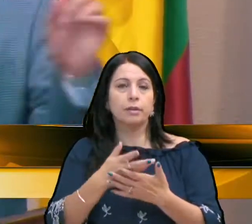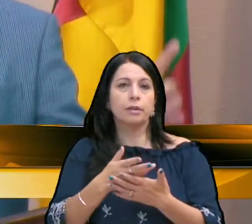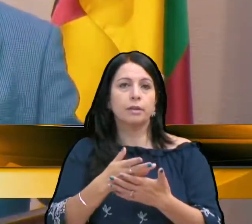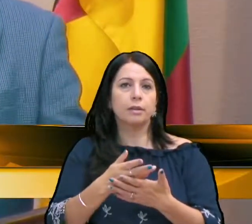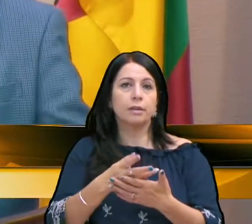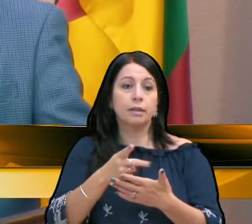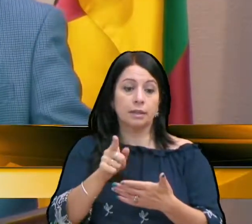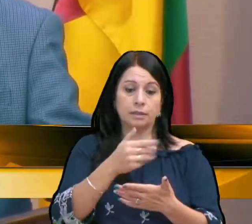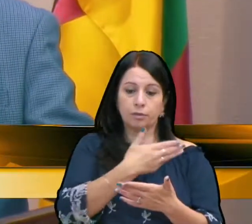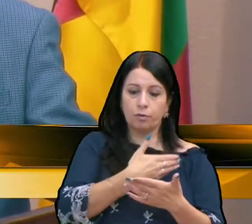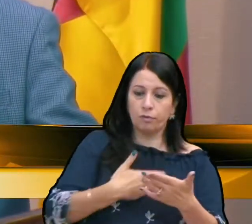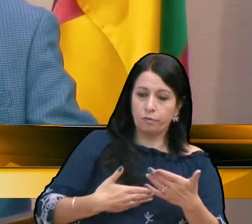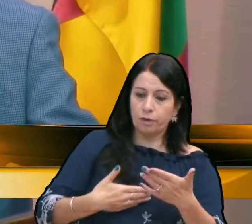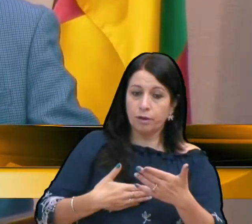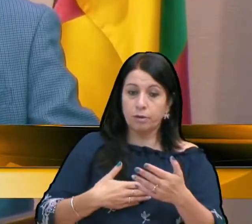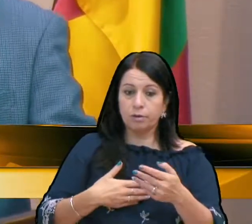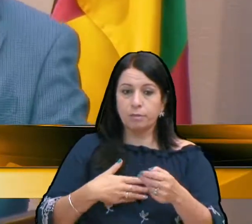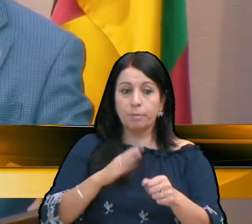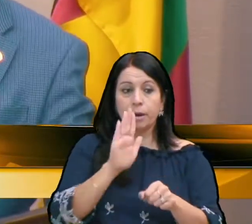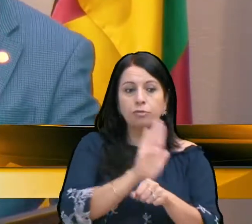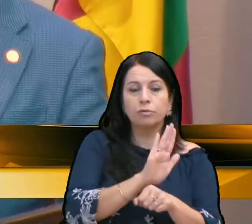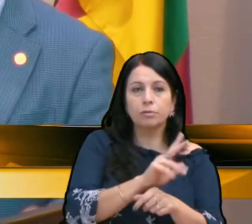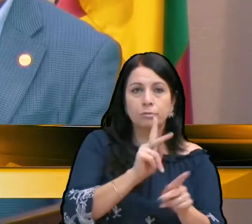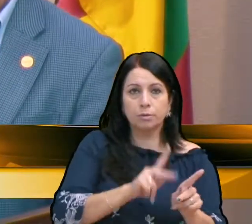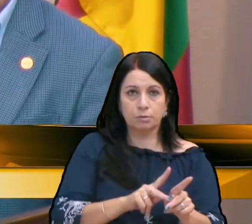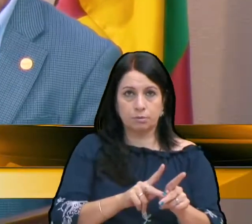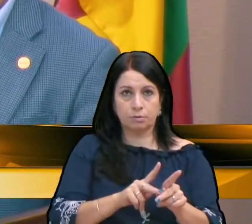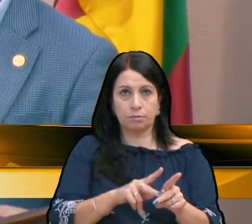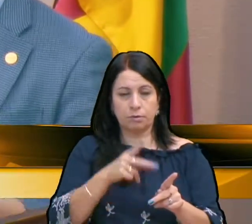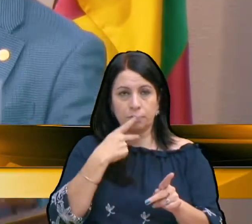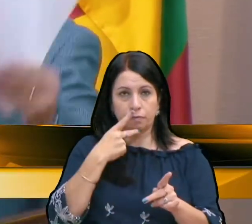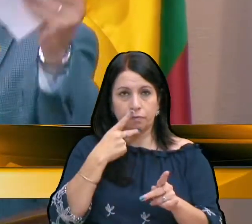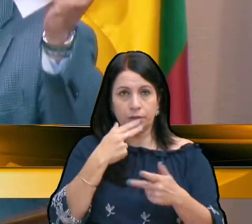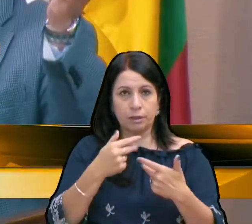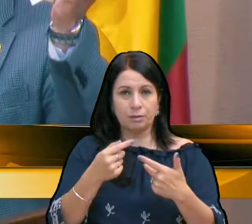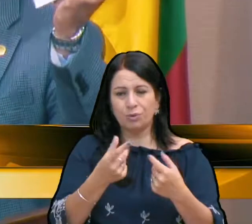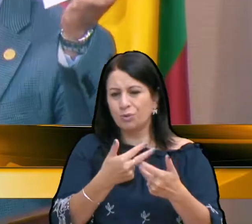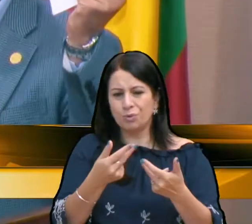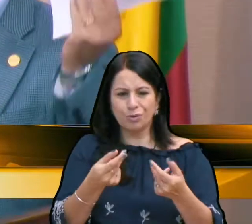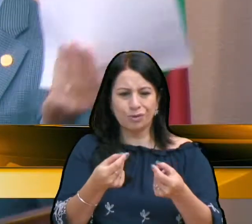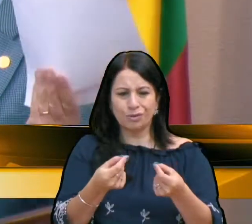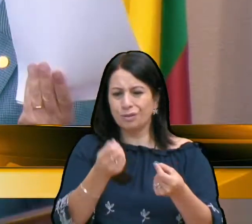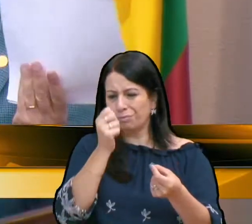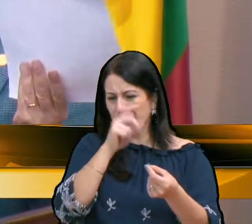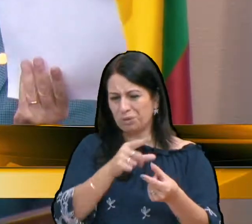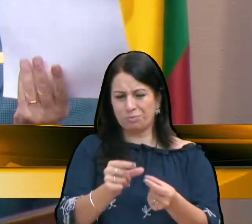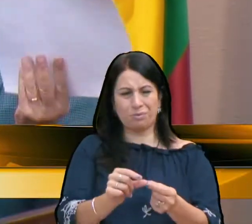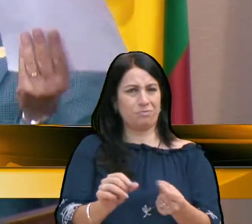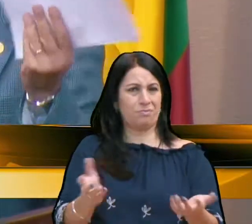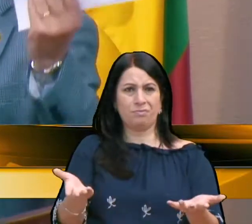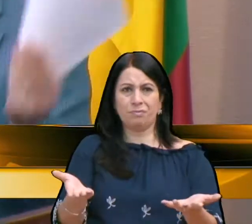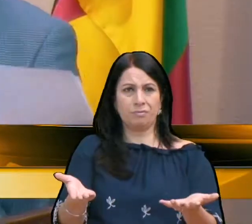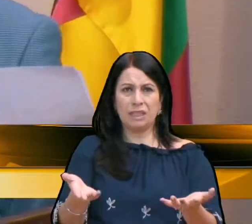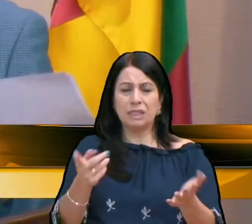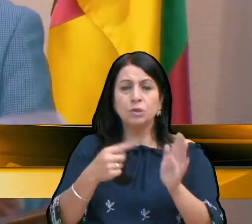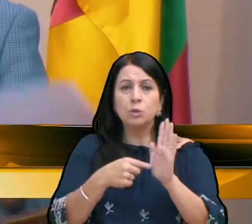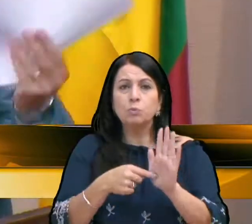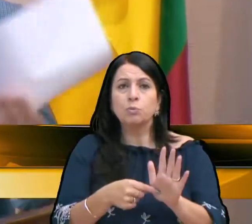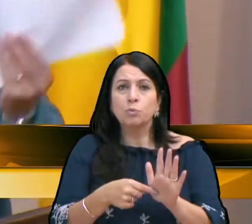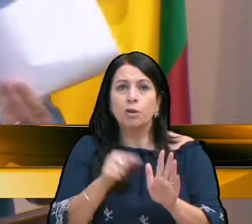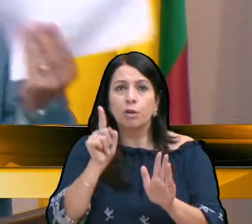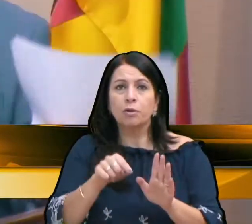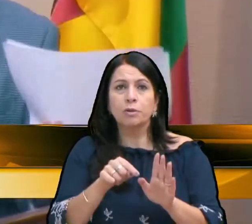se governa para as pessoas. Quando você faz uma coisa tão pequena como esta, isso demonstra